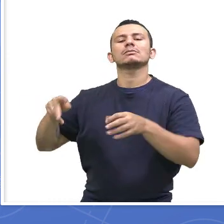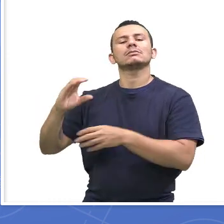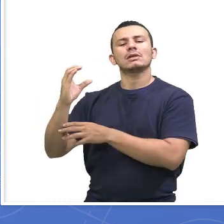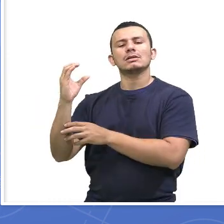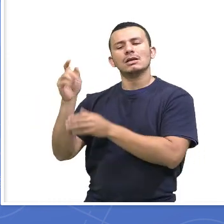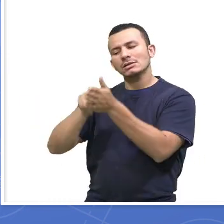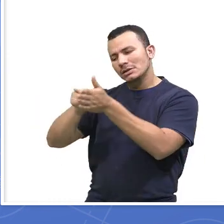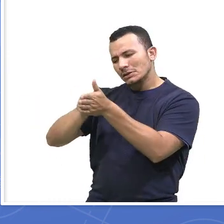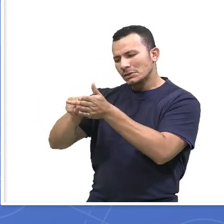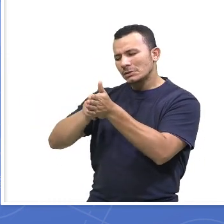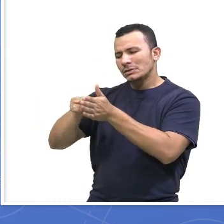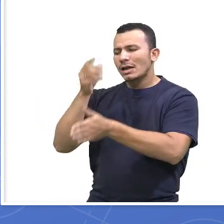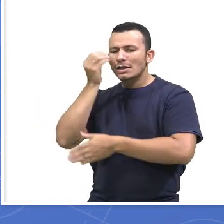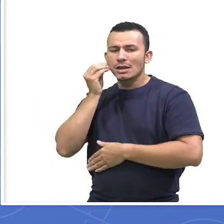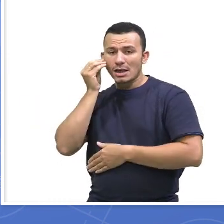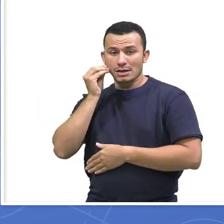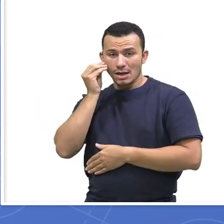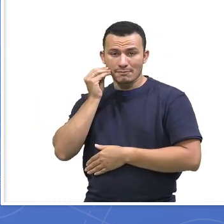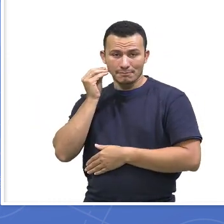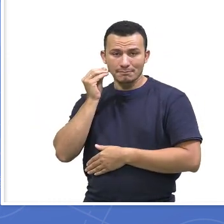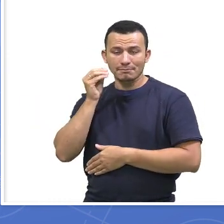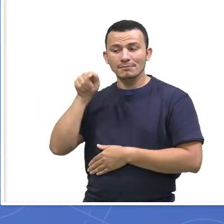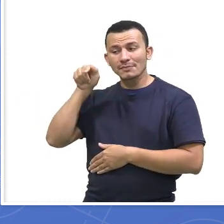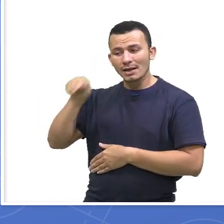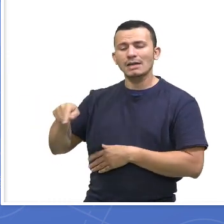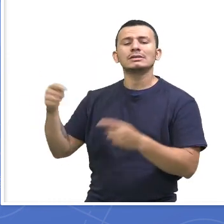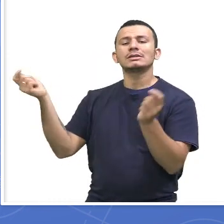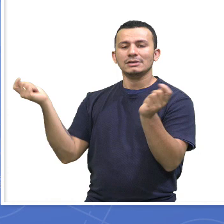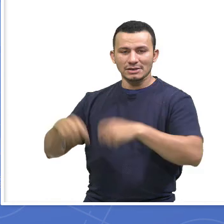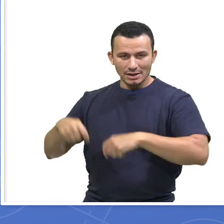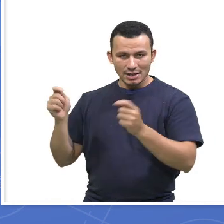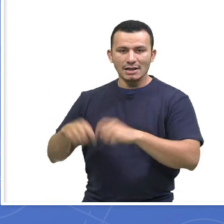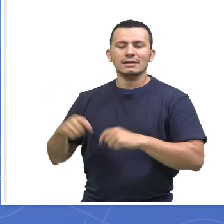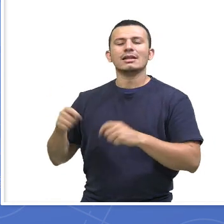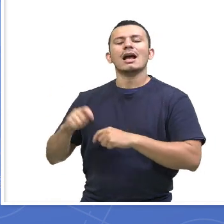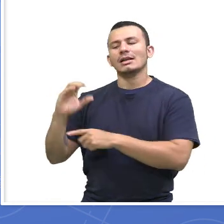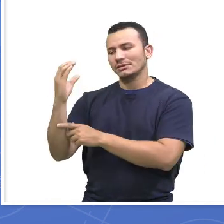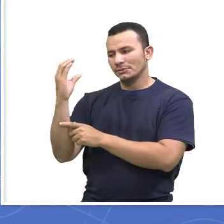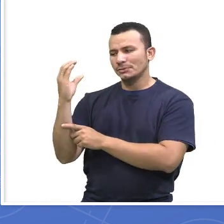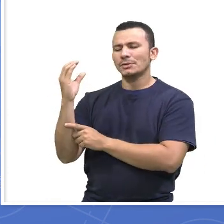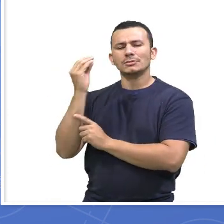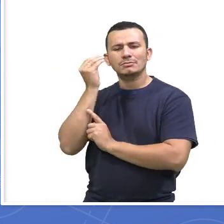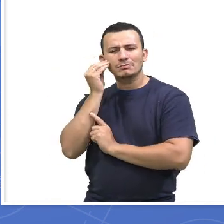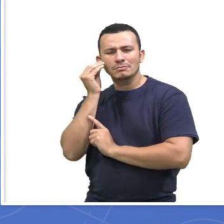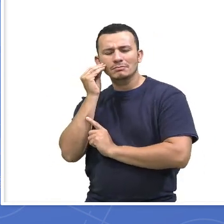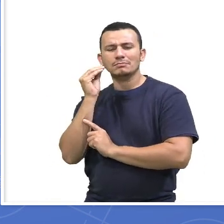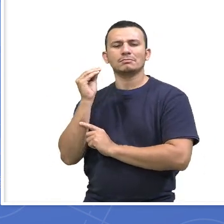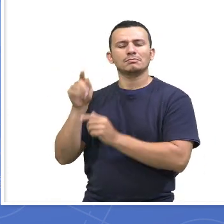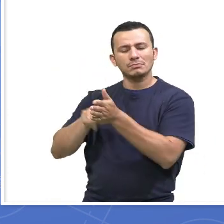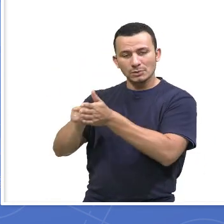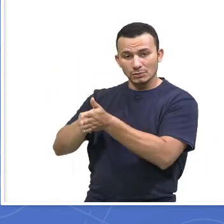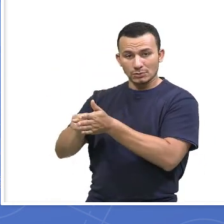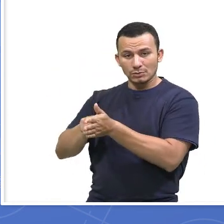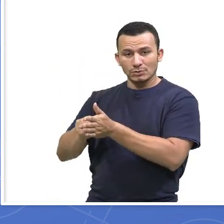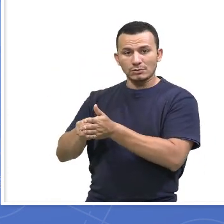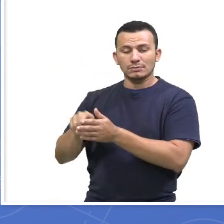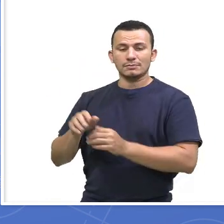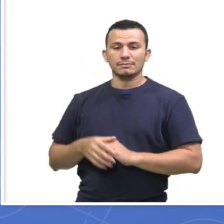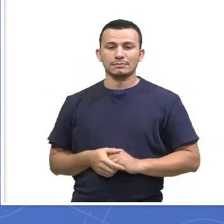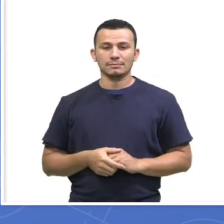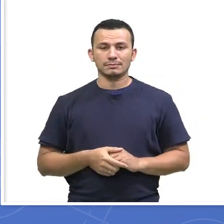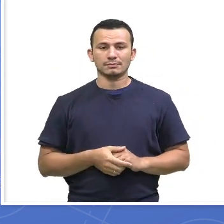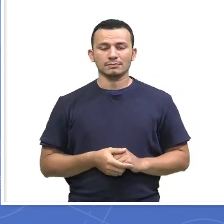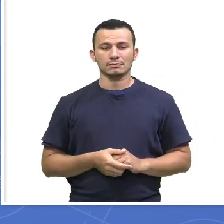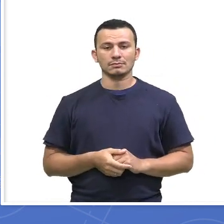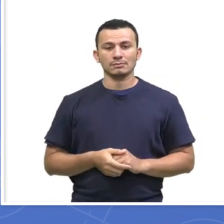ciência experimental. Aqui foi possível, então, a ciência experimental. Ou seja, acompanhe comigo,